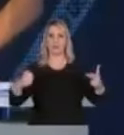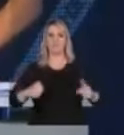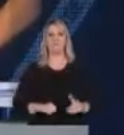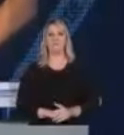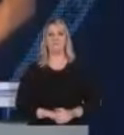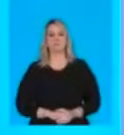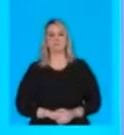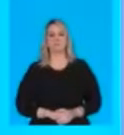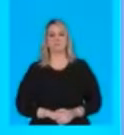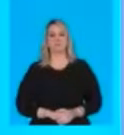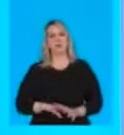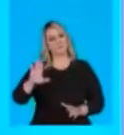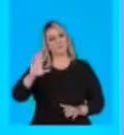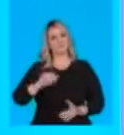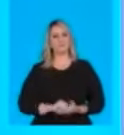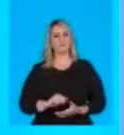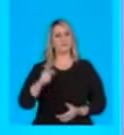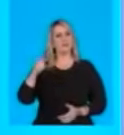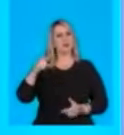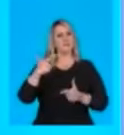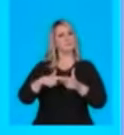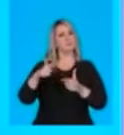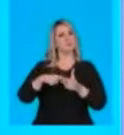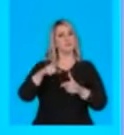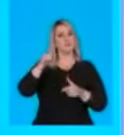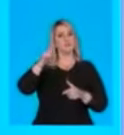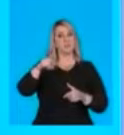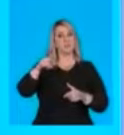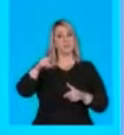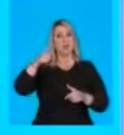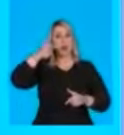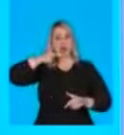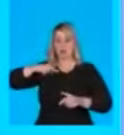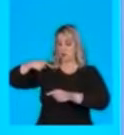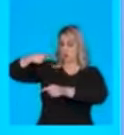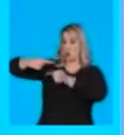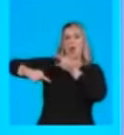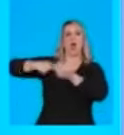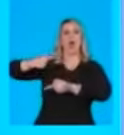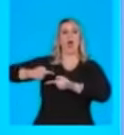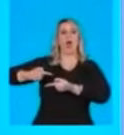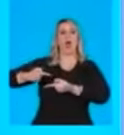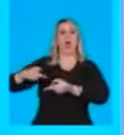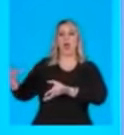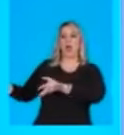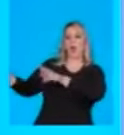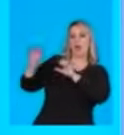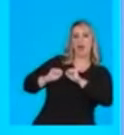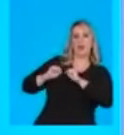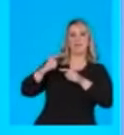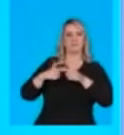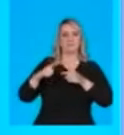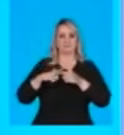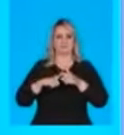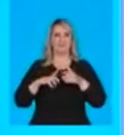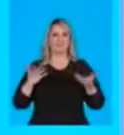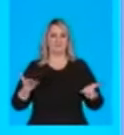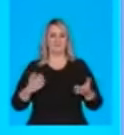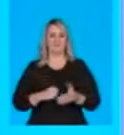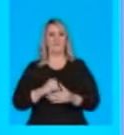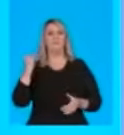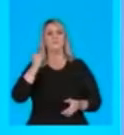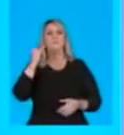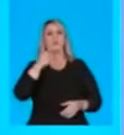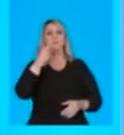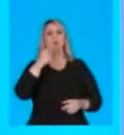tréplica ô Flávio você não tem problemas você herda né é importante dizer que nesse